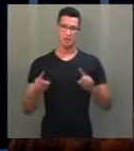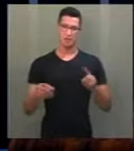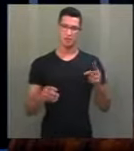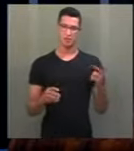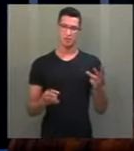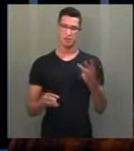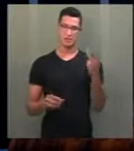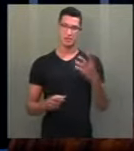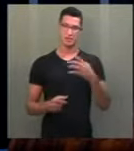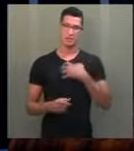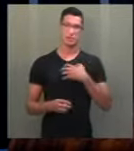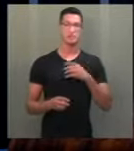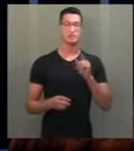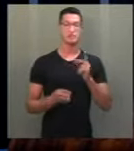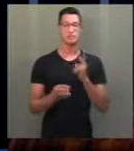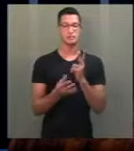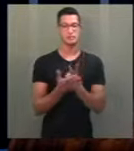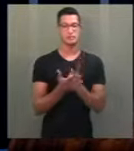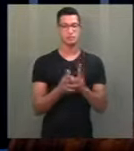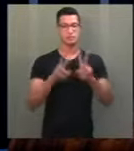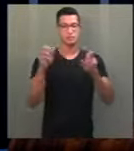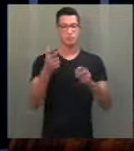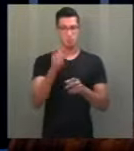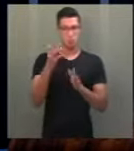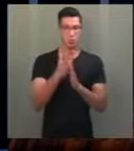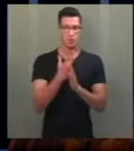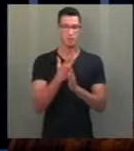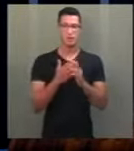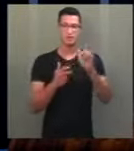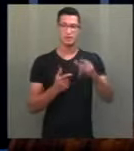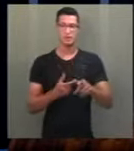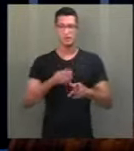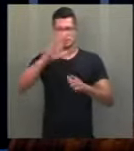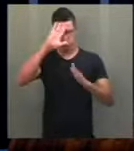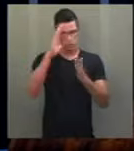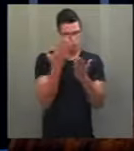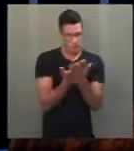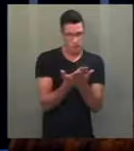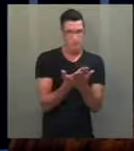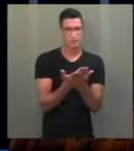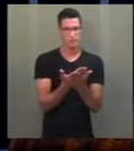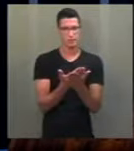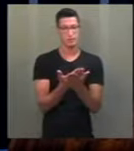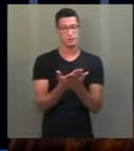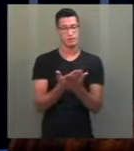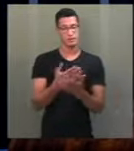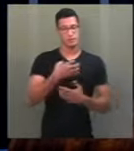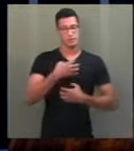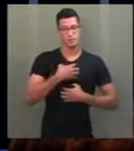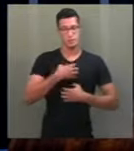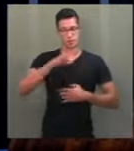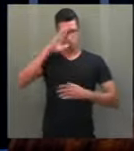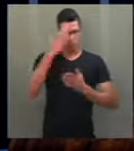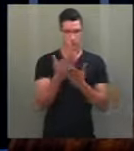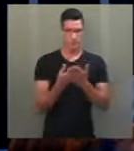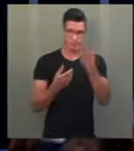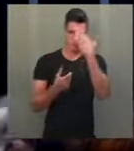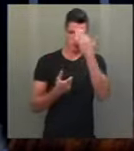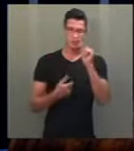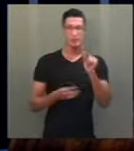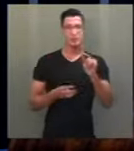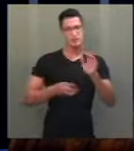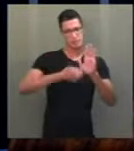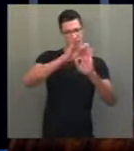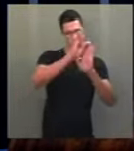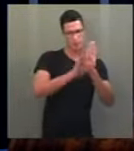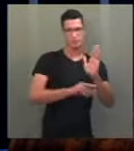sentimento, que é o que prevalece sobre os demais, é o de confiança. Sinto-me confiante por saber que o texto